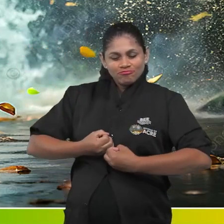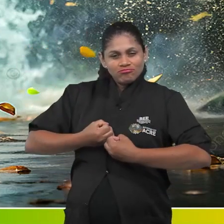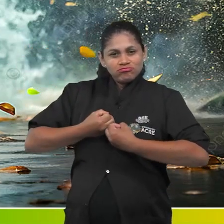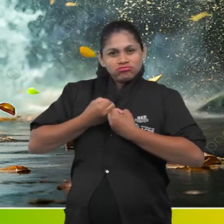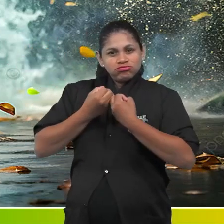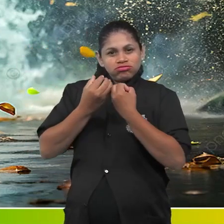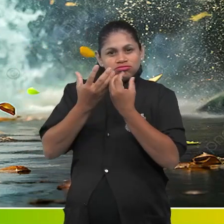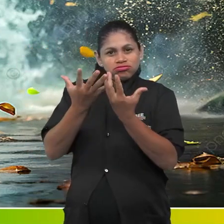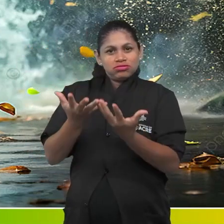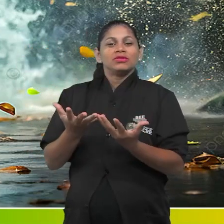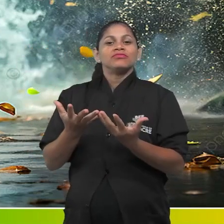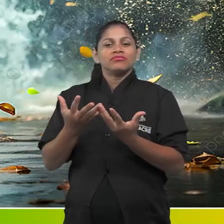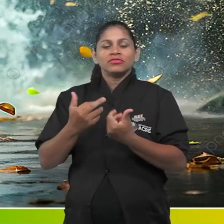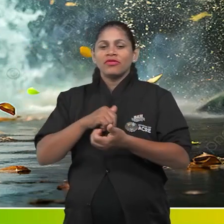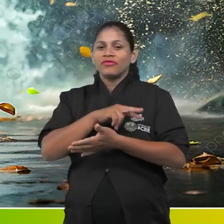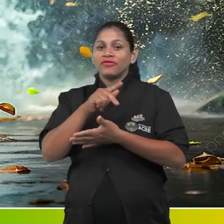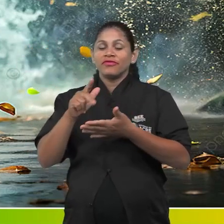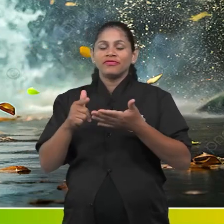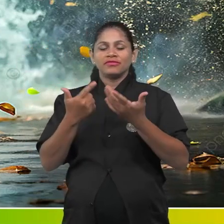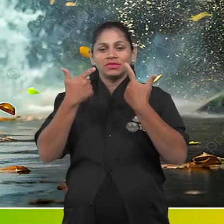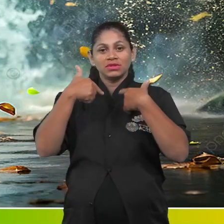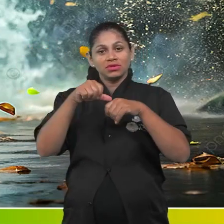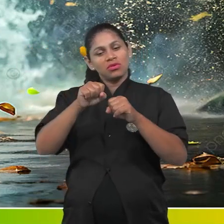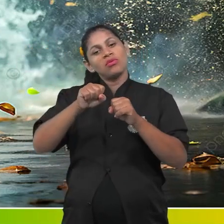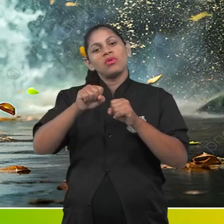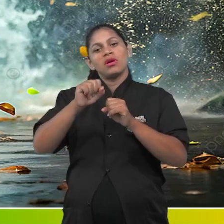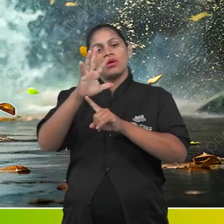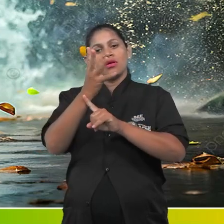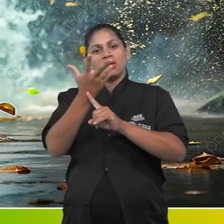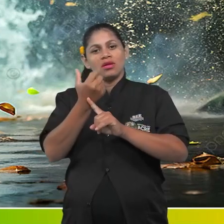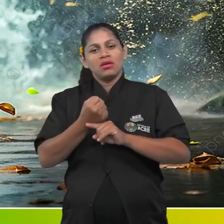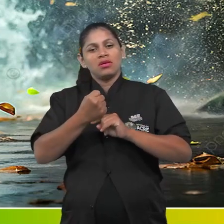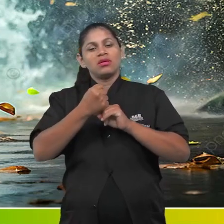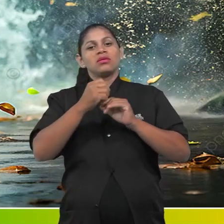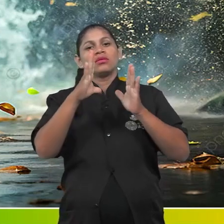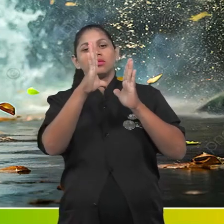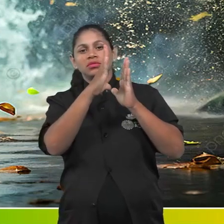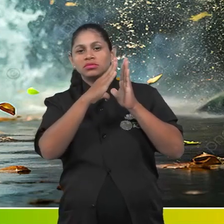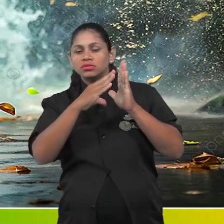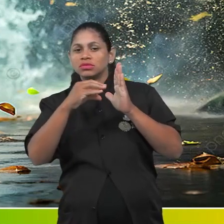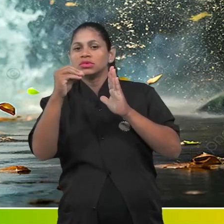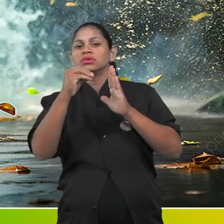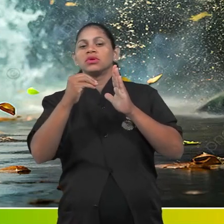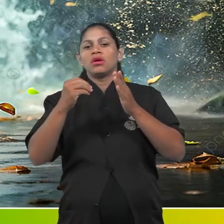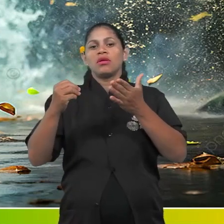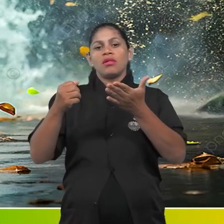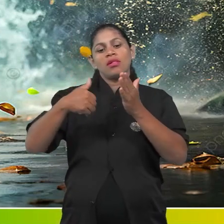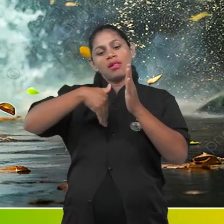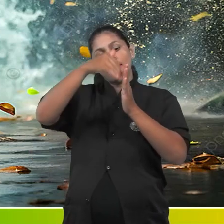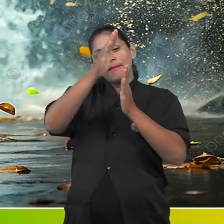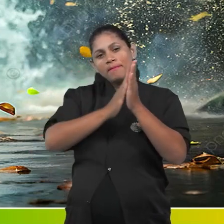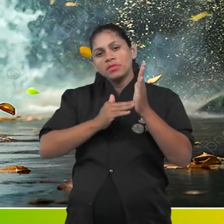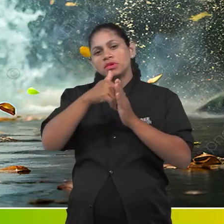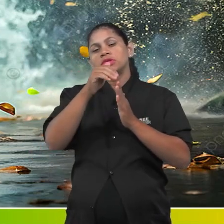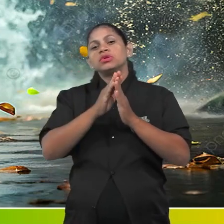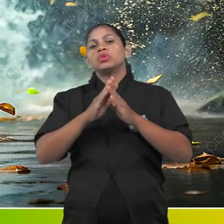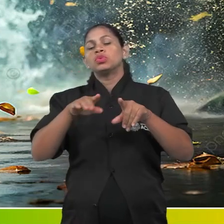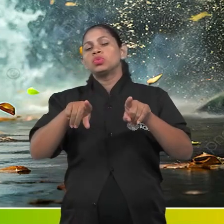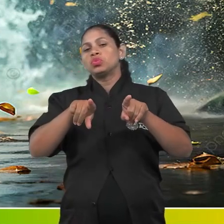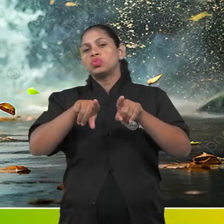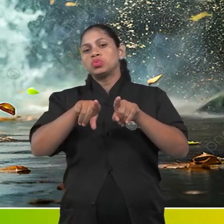as diversas linguagens da arte, assim como na escultura, na pintura, na dança, ela